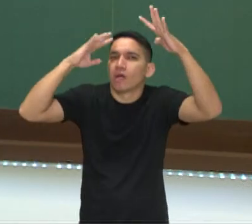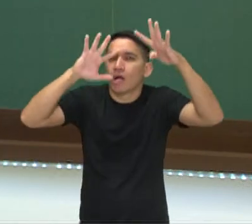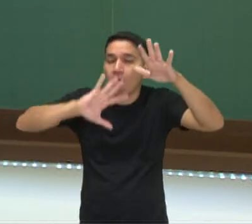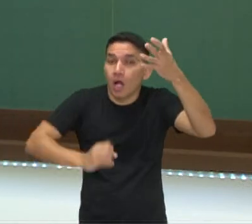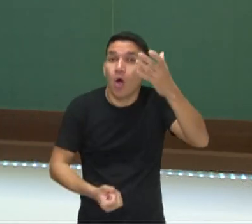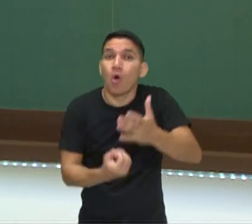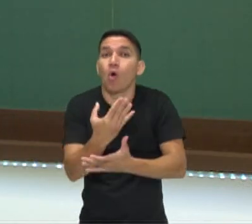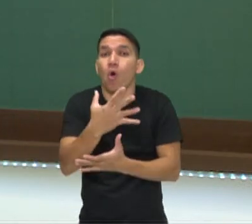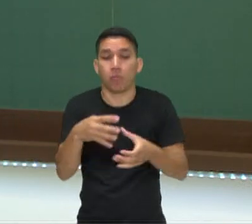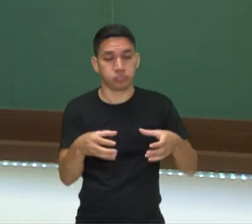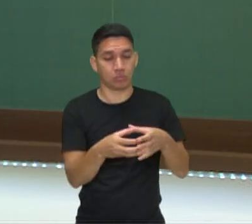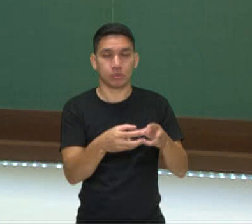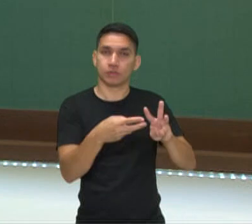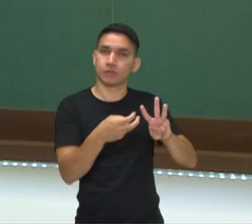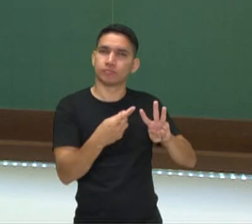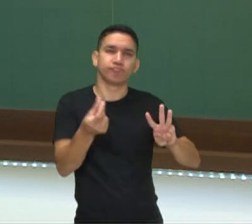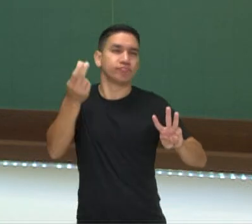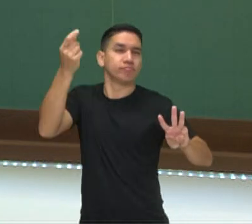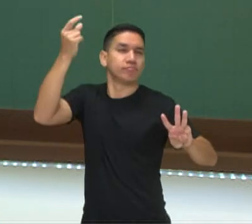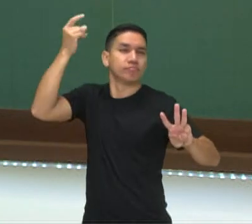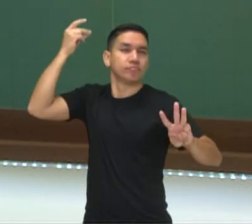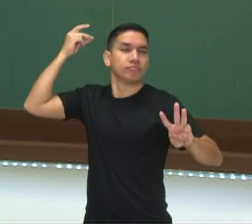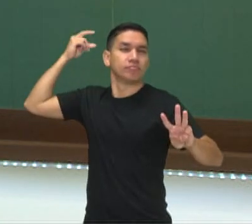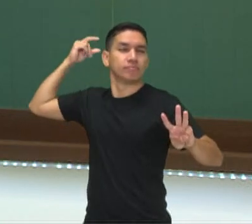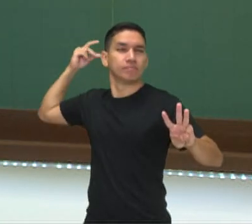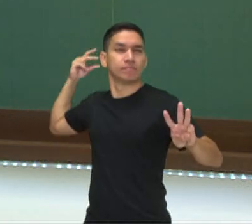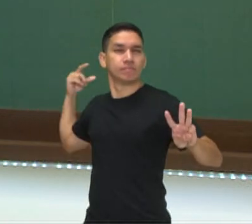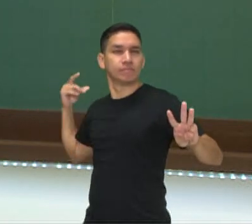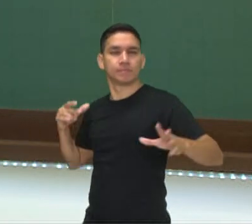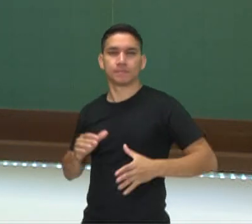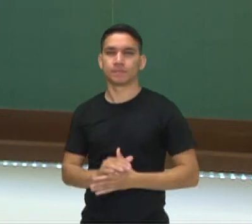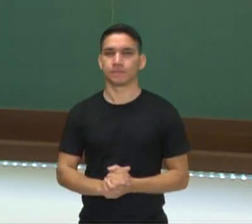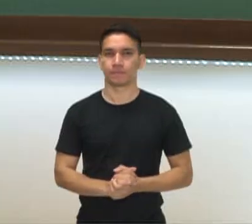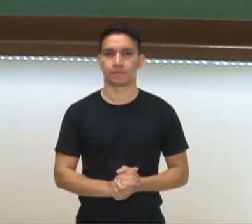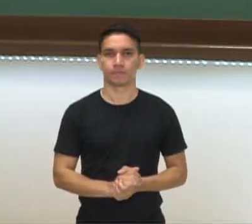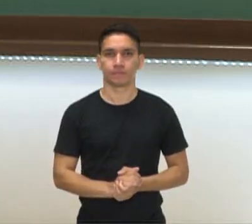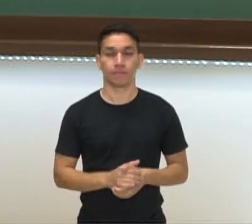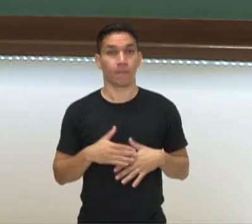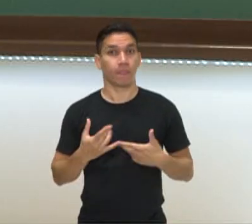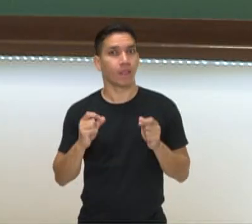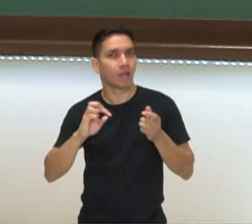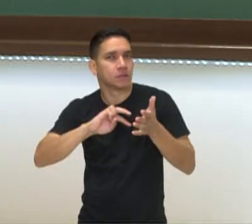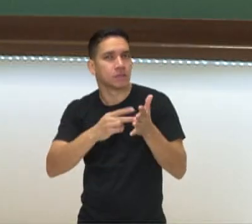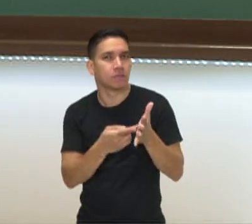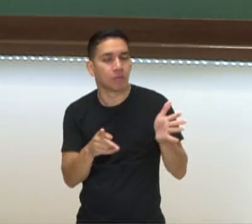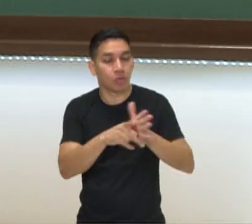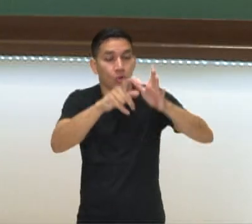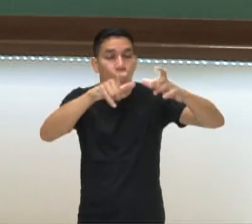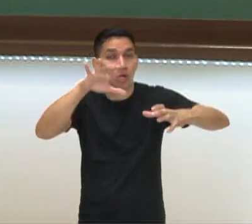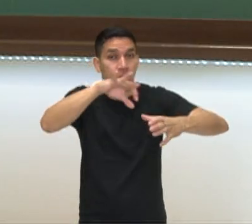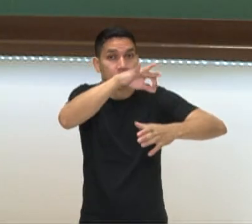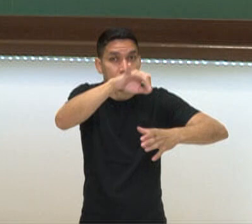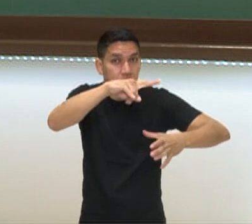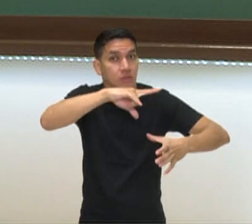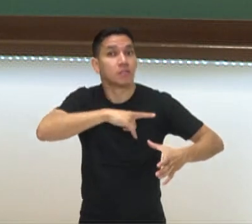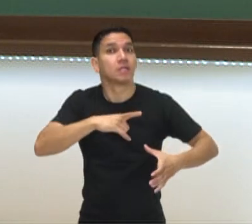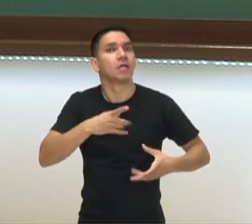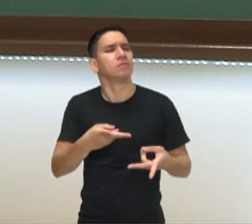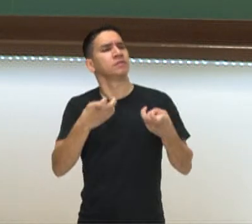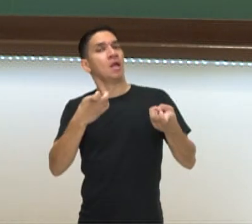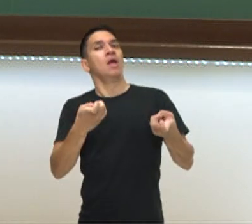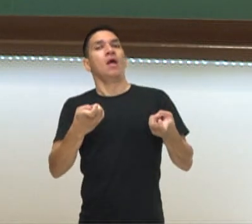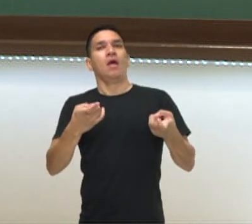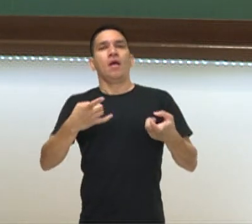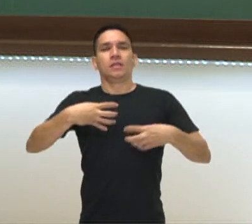civilização indígena num passado muito remoto. Então quer dizer que nos lugares sagrados, você revive